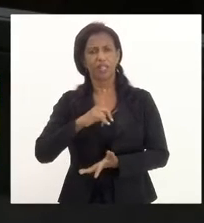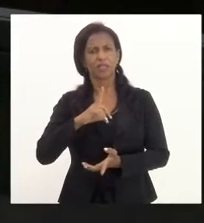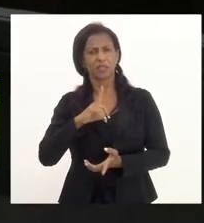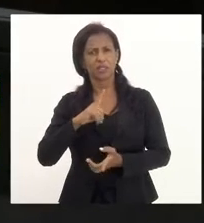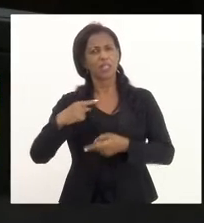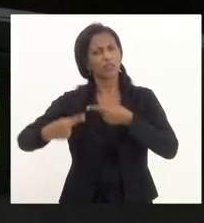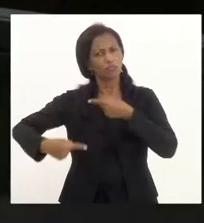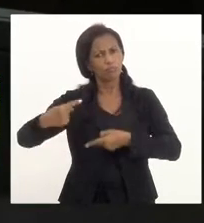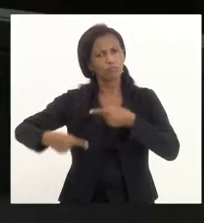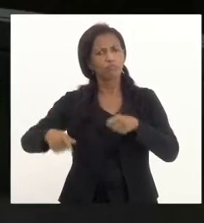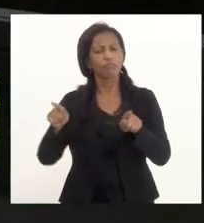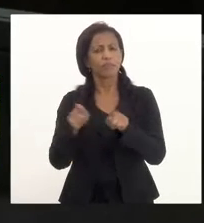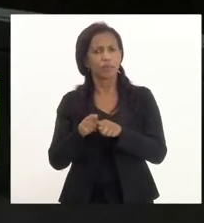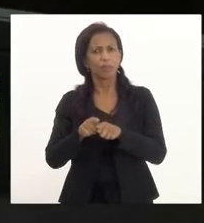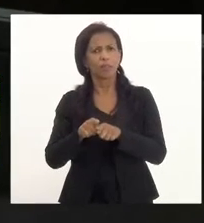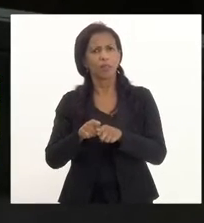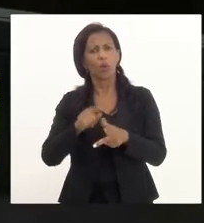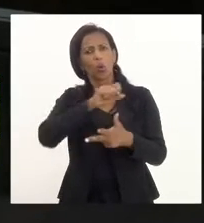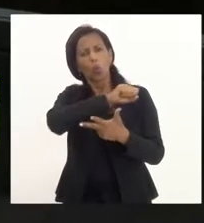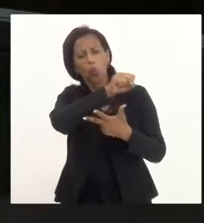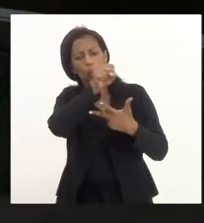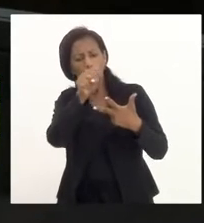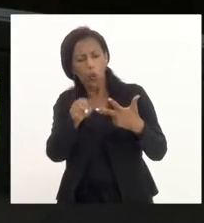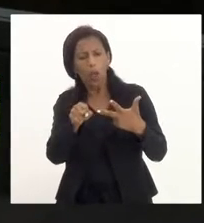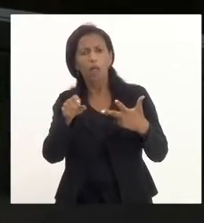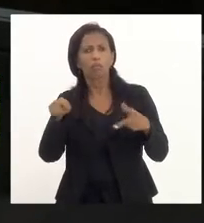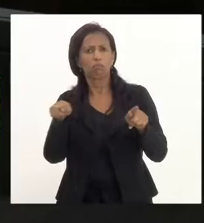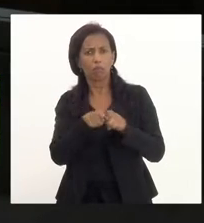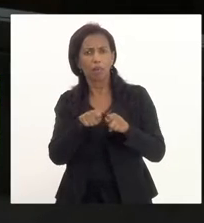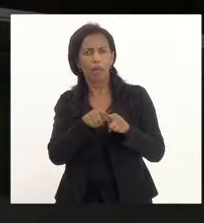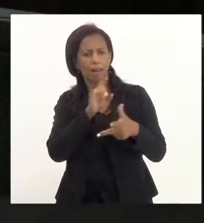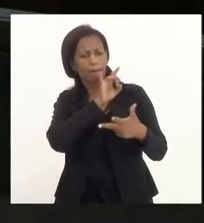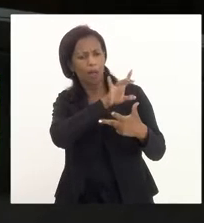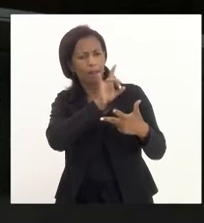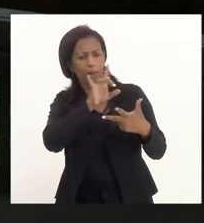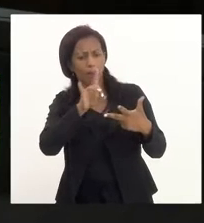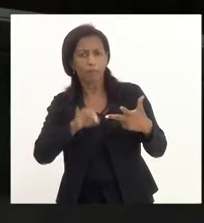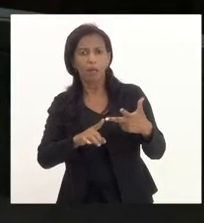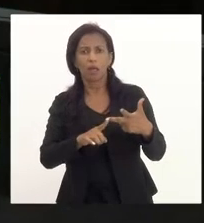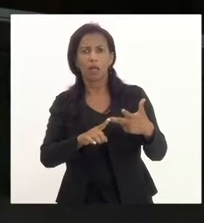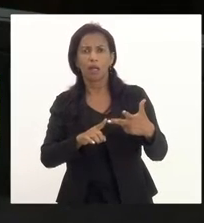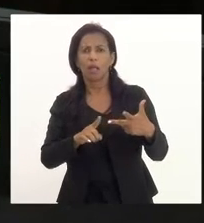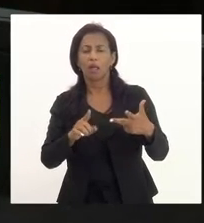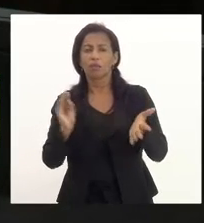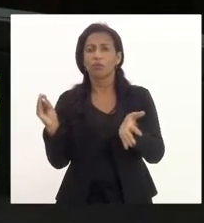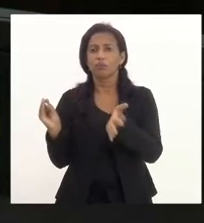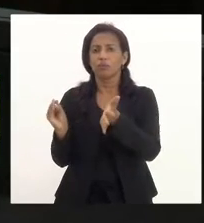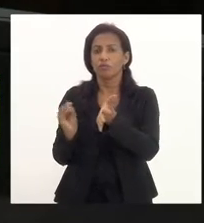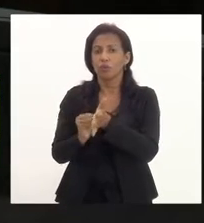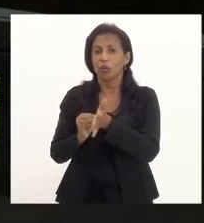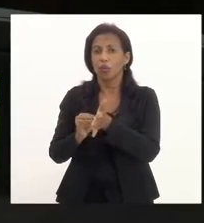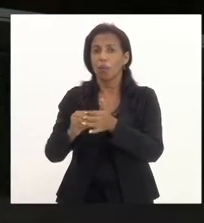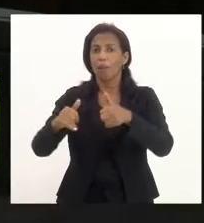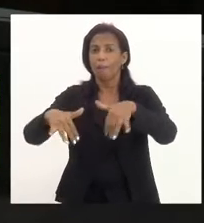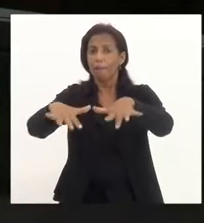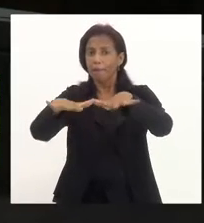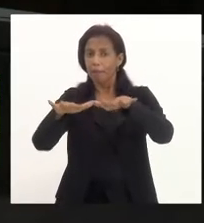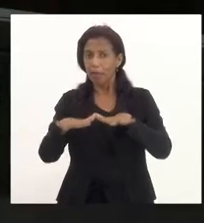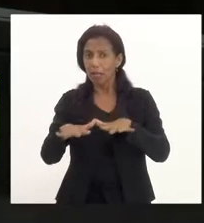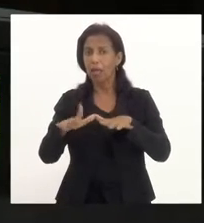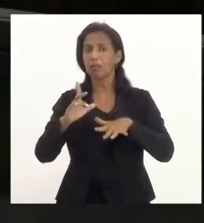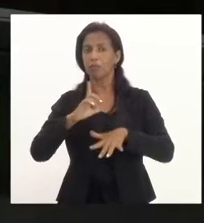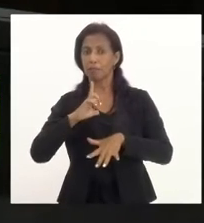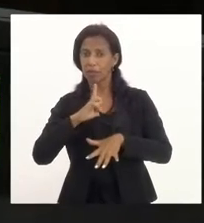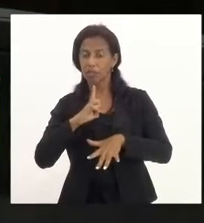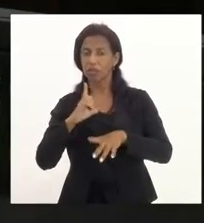sido discutido também com os poderes obviamente não não foi discutido no plenário aqui mas tem